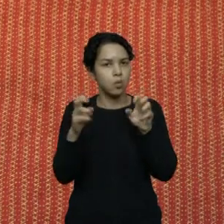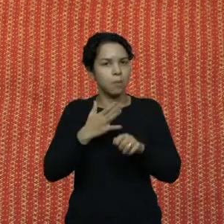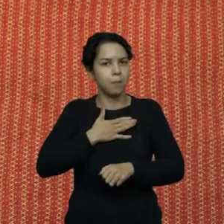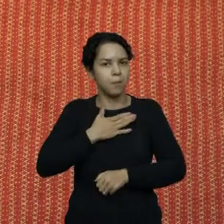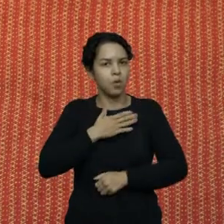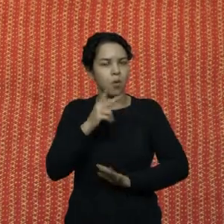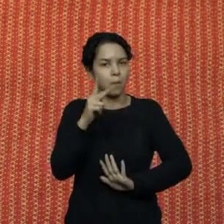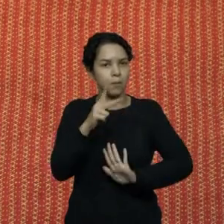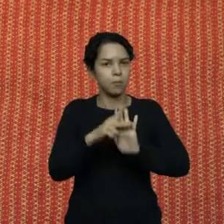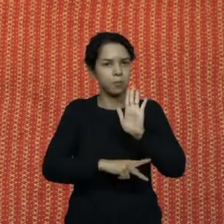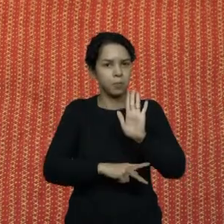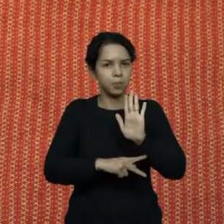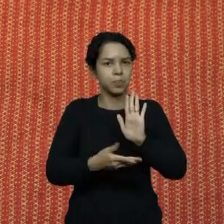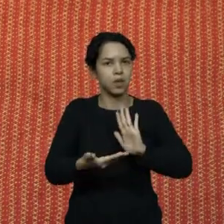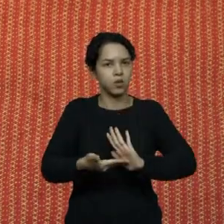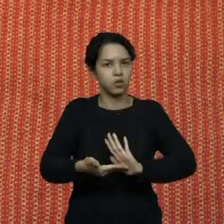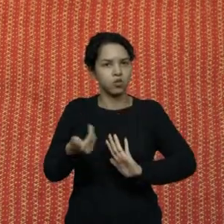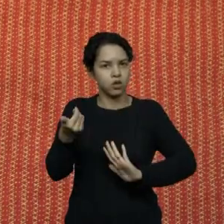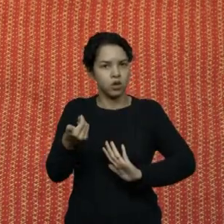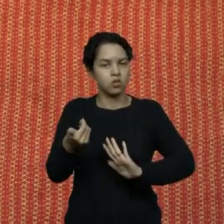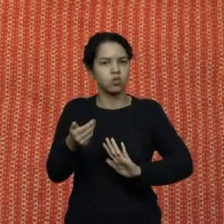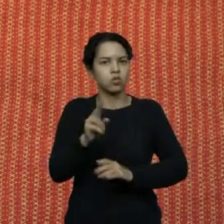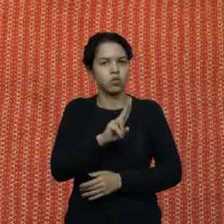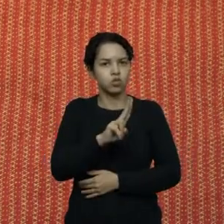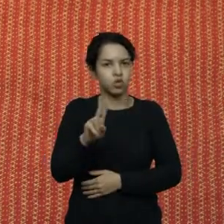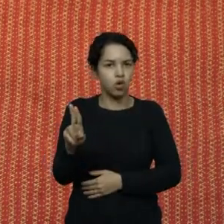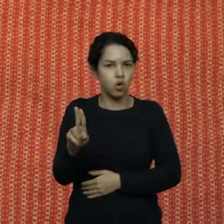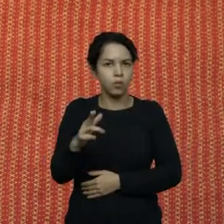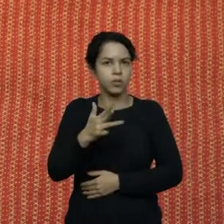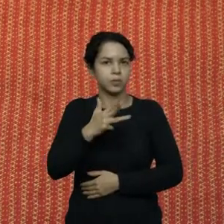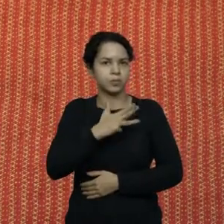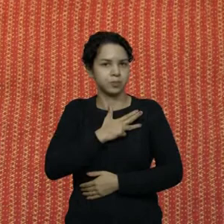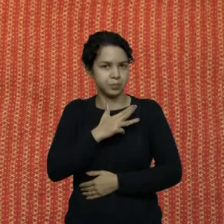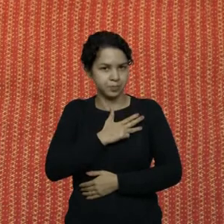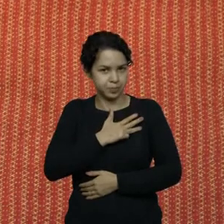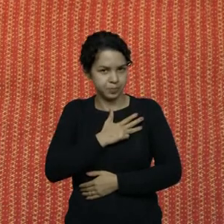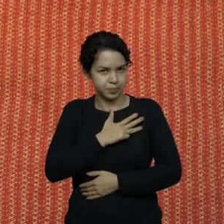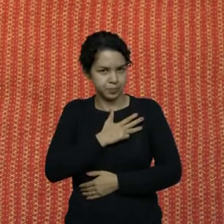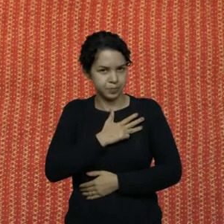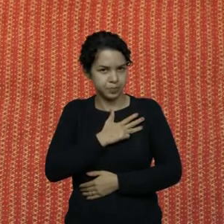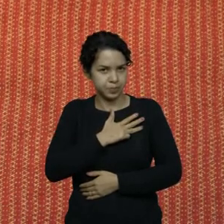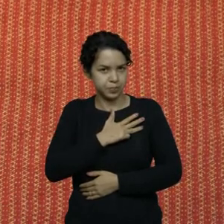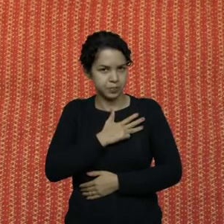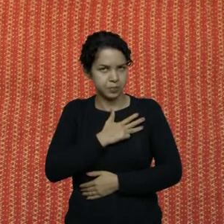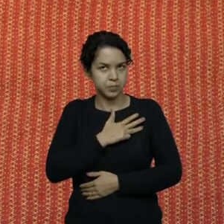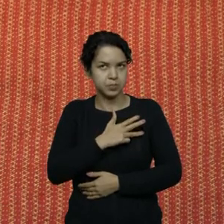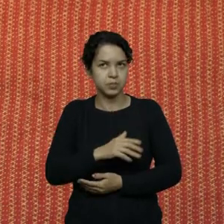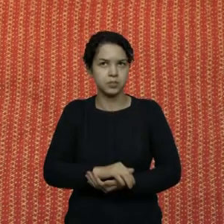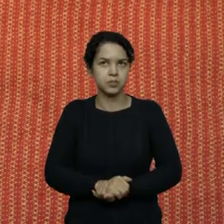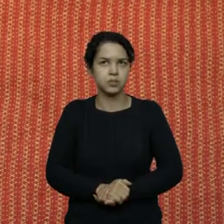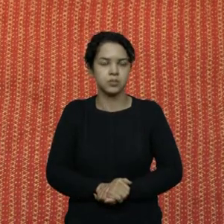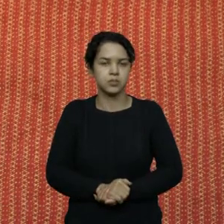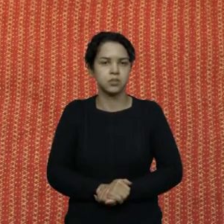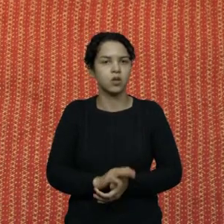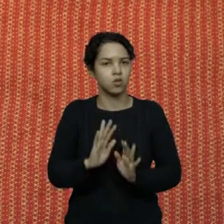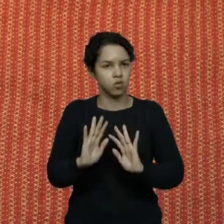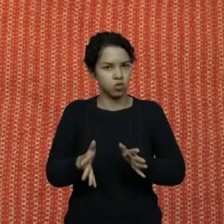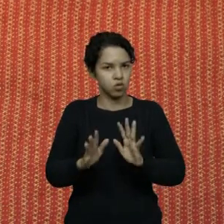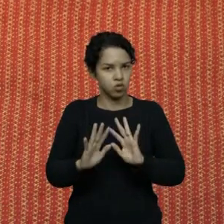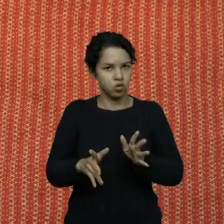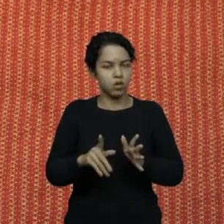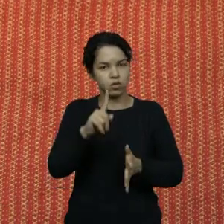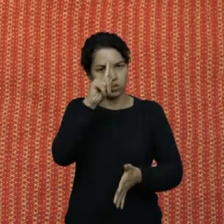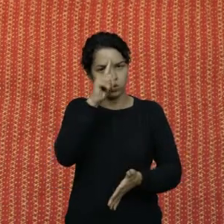da retirada do nome do Luiz Inácio Lula da Silva e já está determinado o